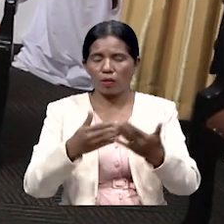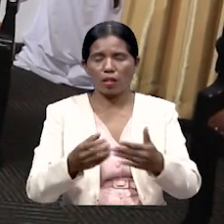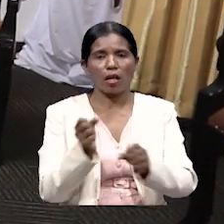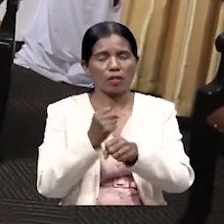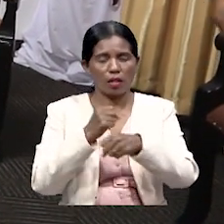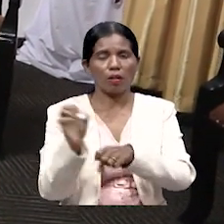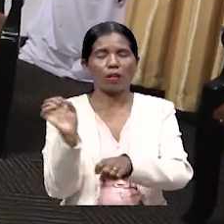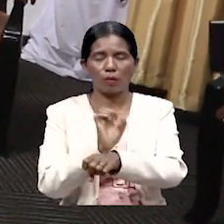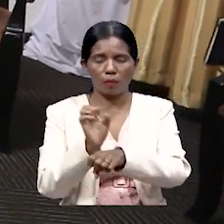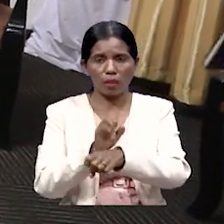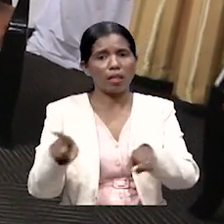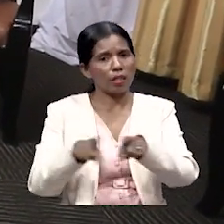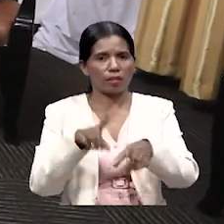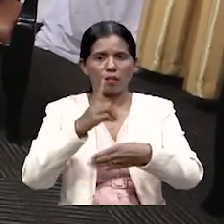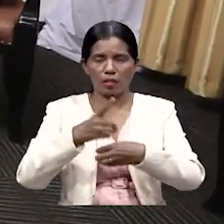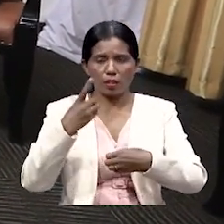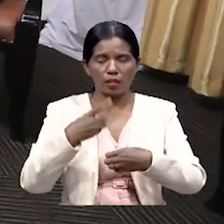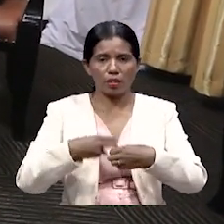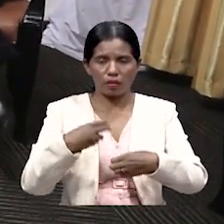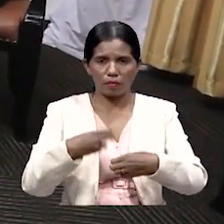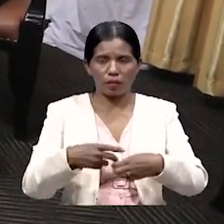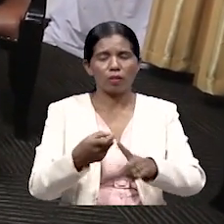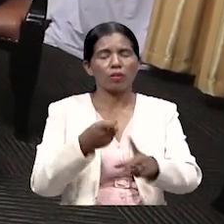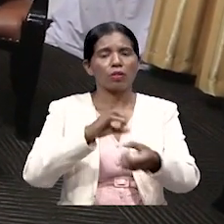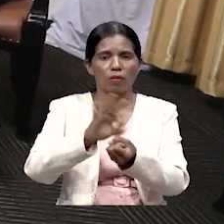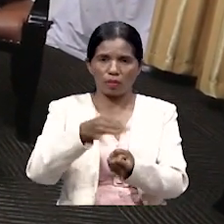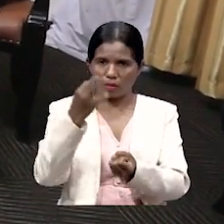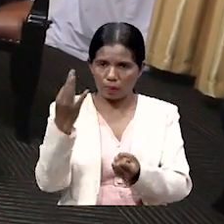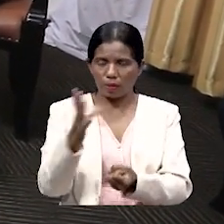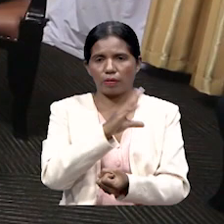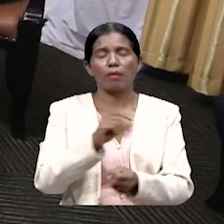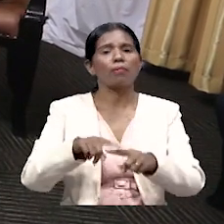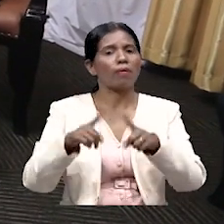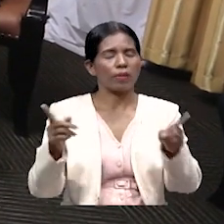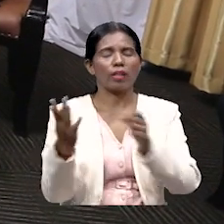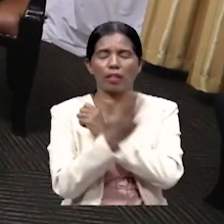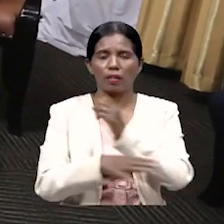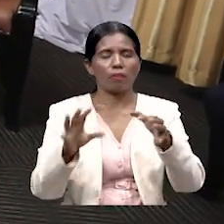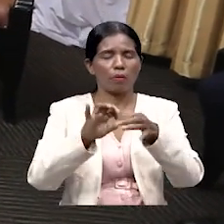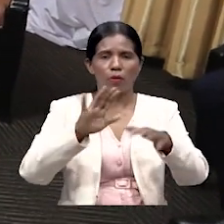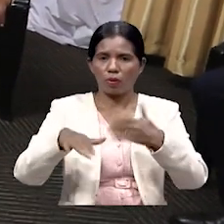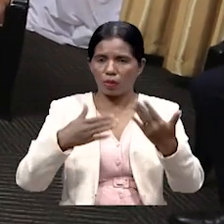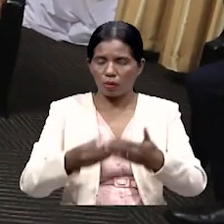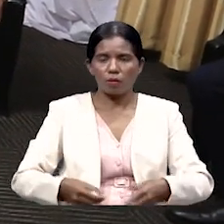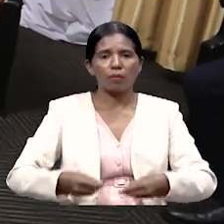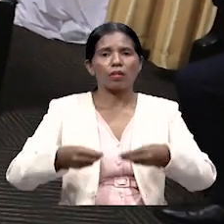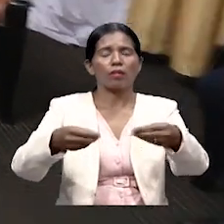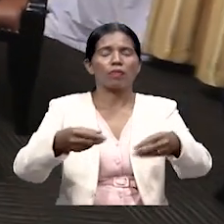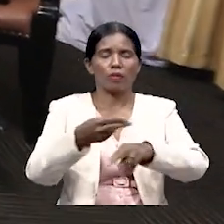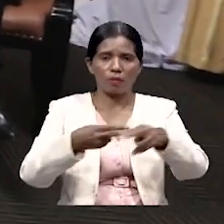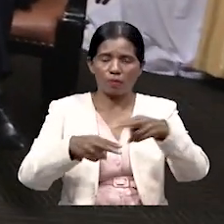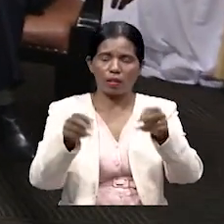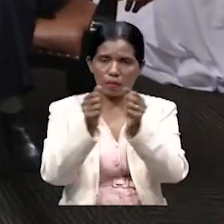economia nebesai desafio, impacto husi pandemia COVID-19, mas benação membro hotu precisa folima mbamalu